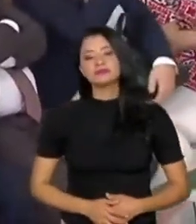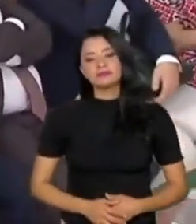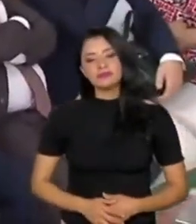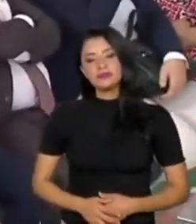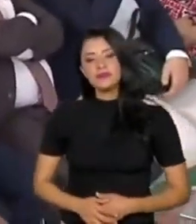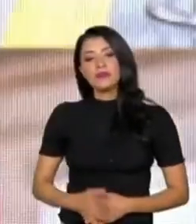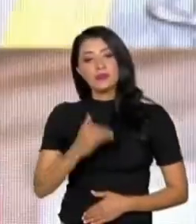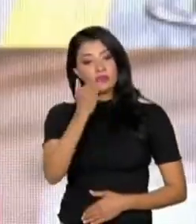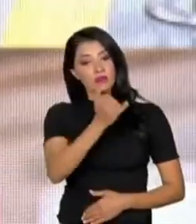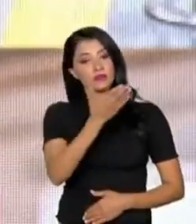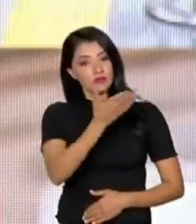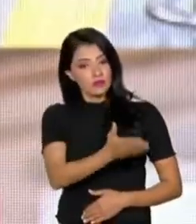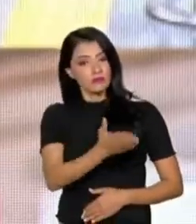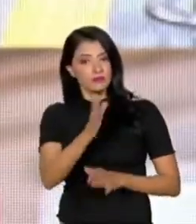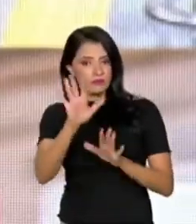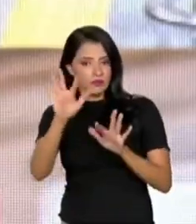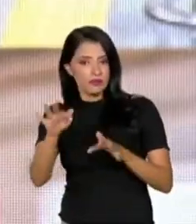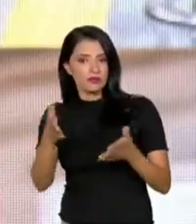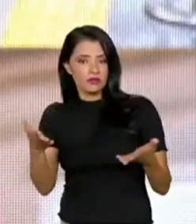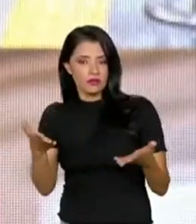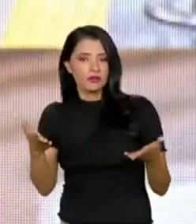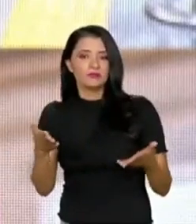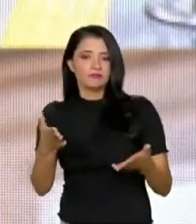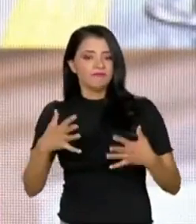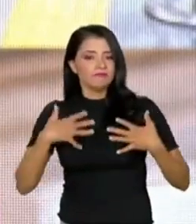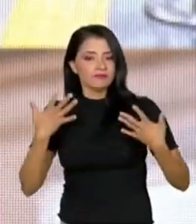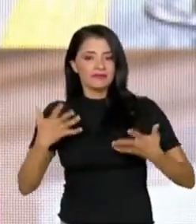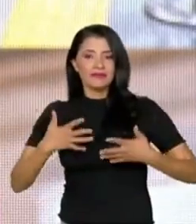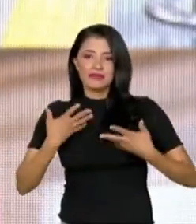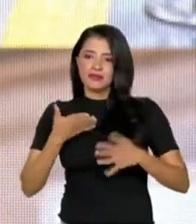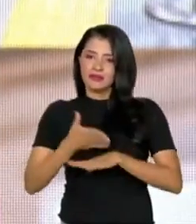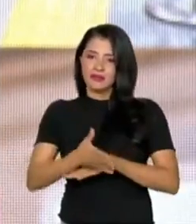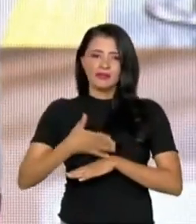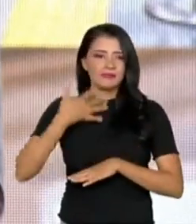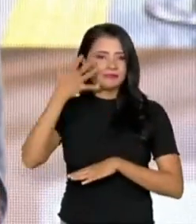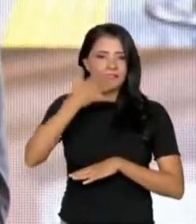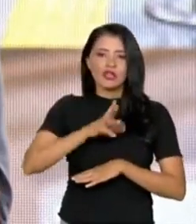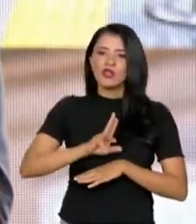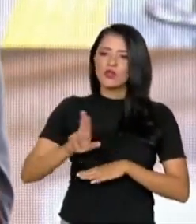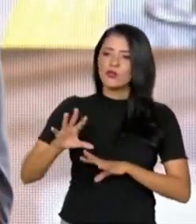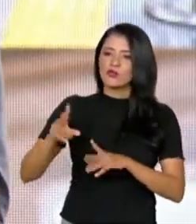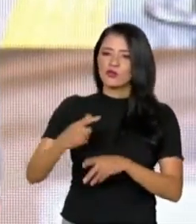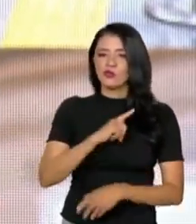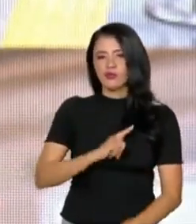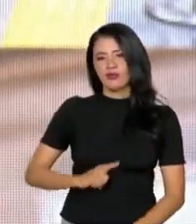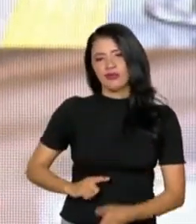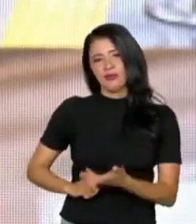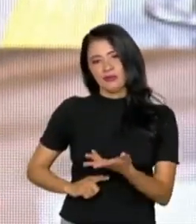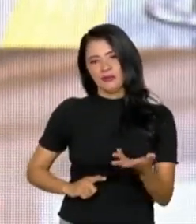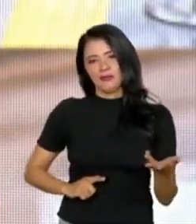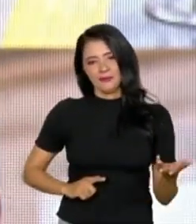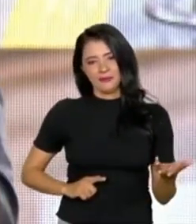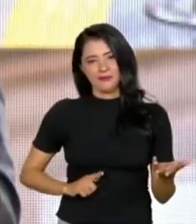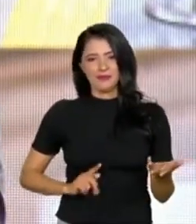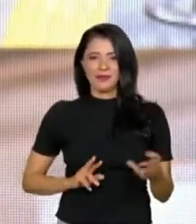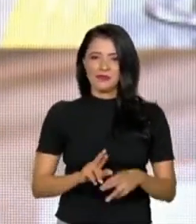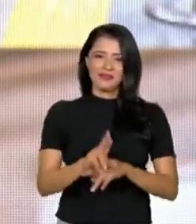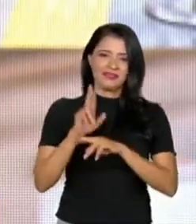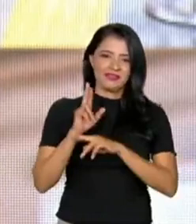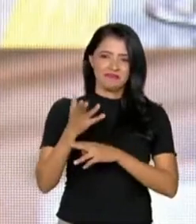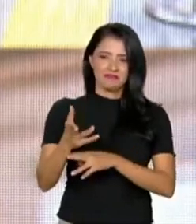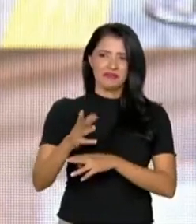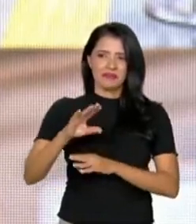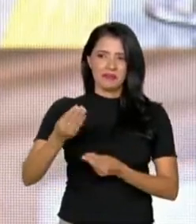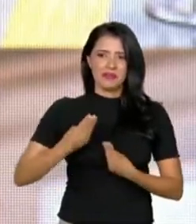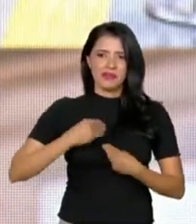Quero lhe dizer, para finalizar, da alegria de estar aqui falando em nome de todos os governadores. A oportunidade